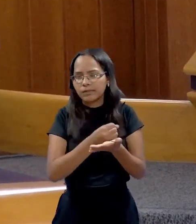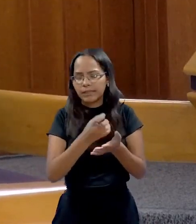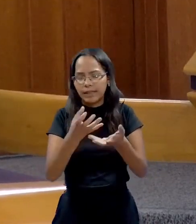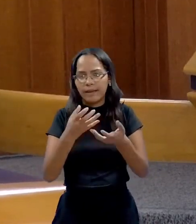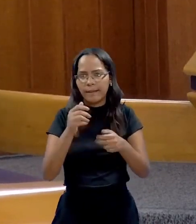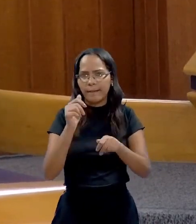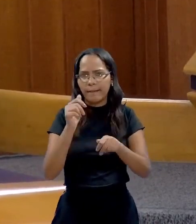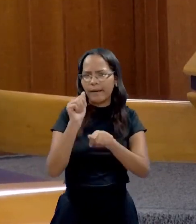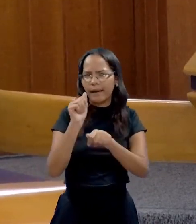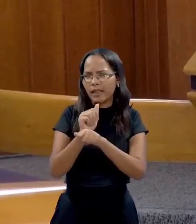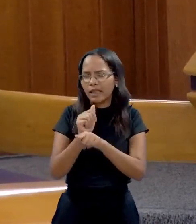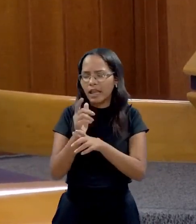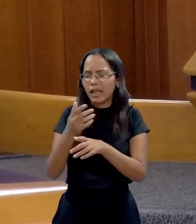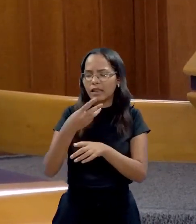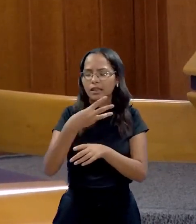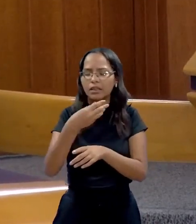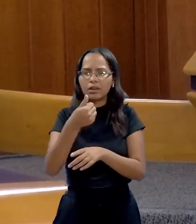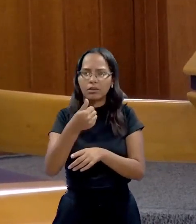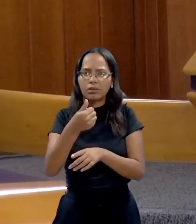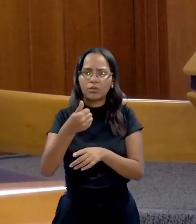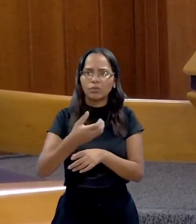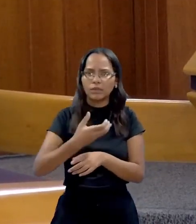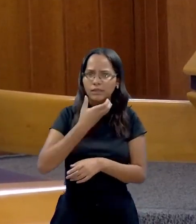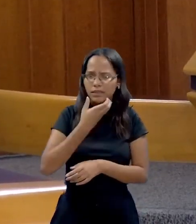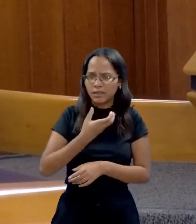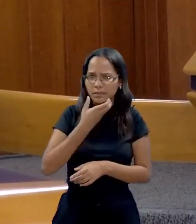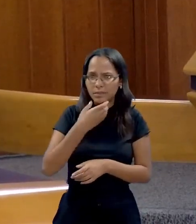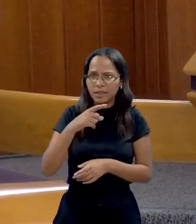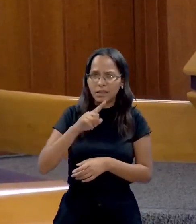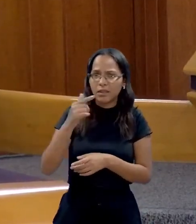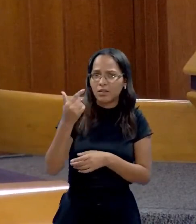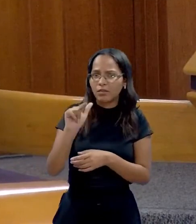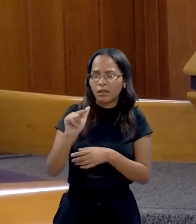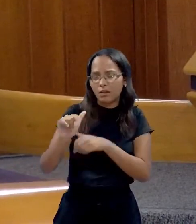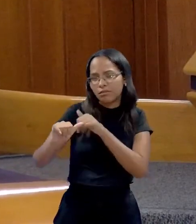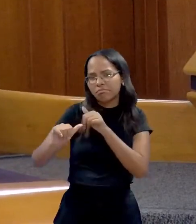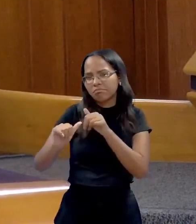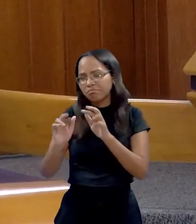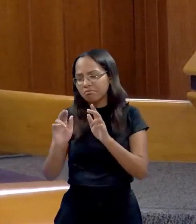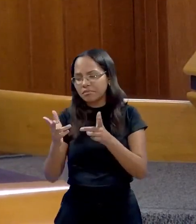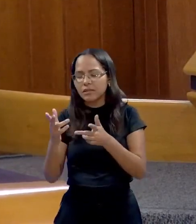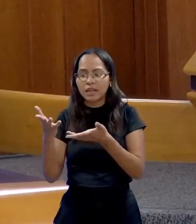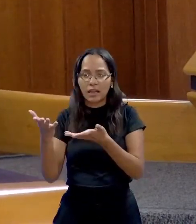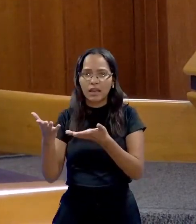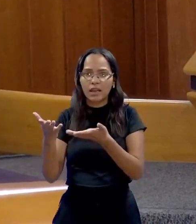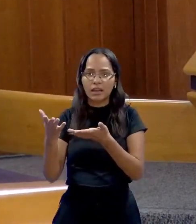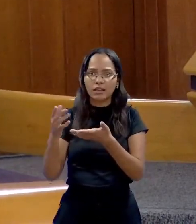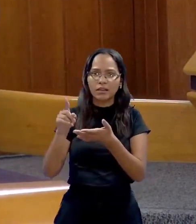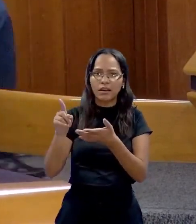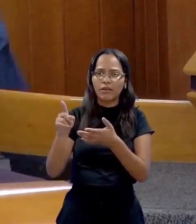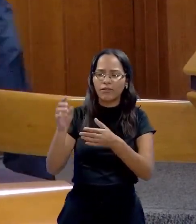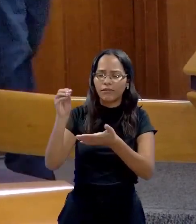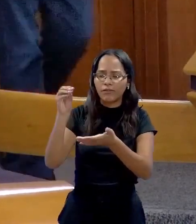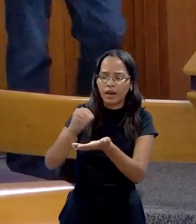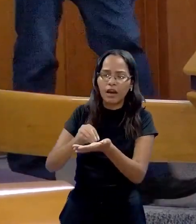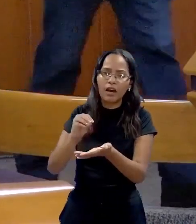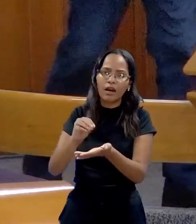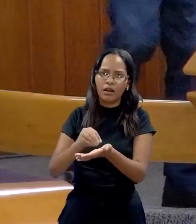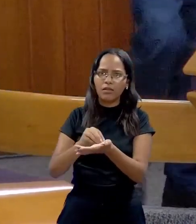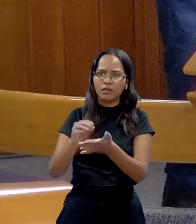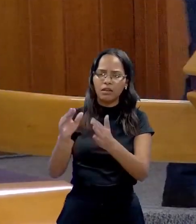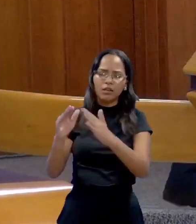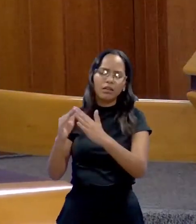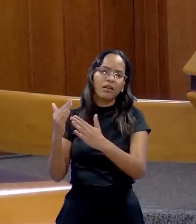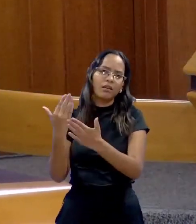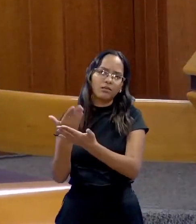nesse interstício de chamamento dos concursados, nas escolas, déficits e outras faltas que possam prejudicar a